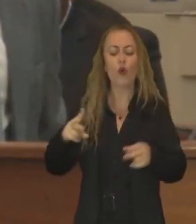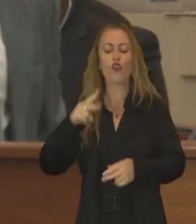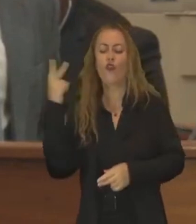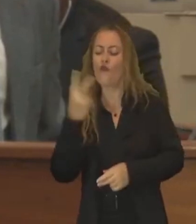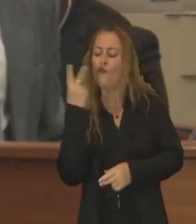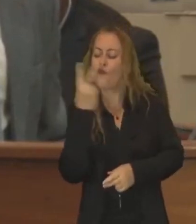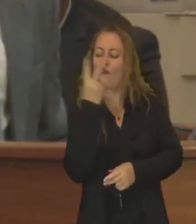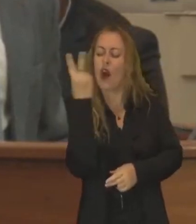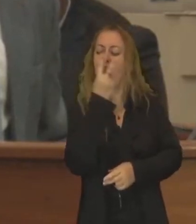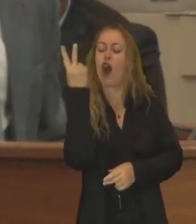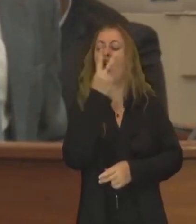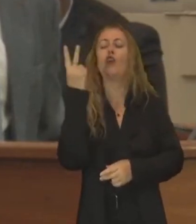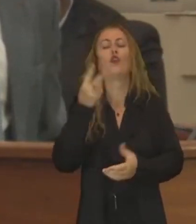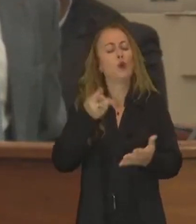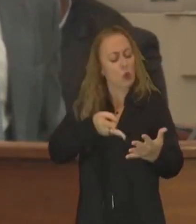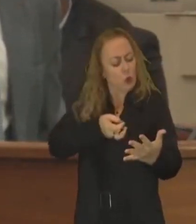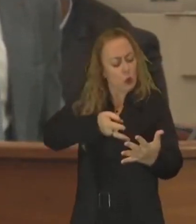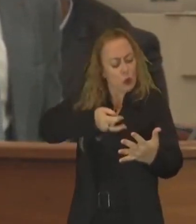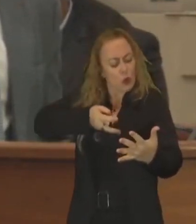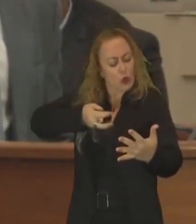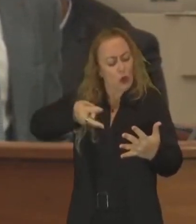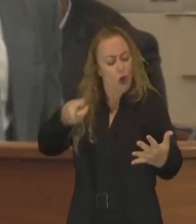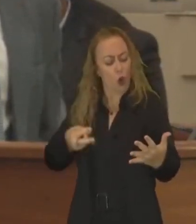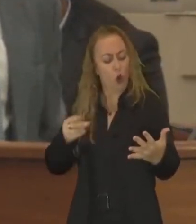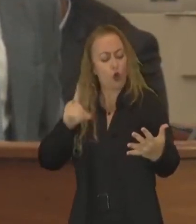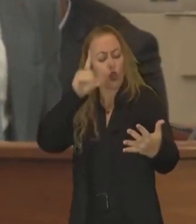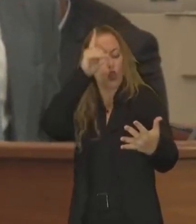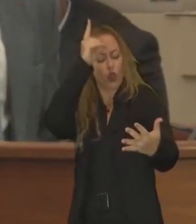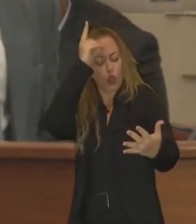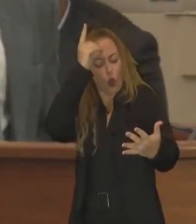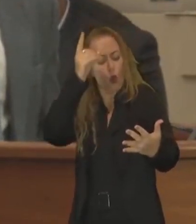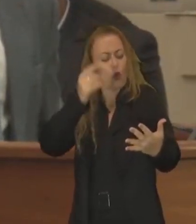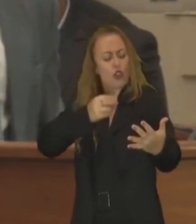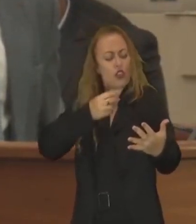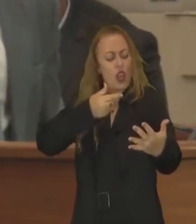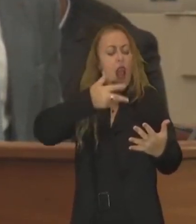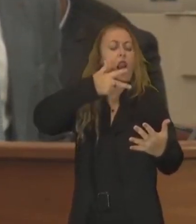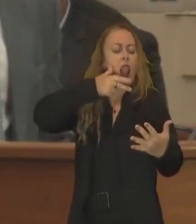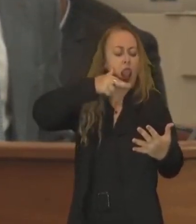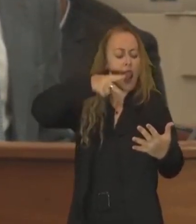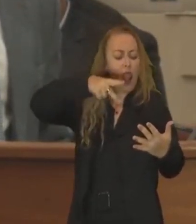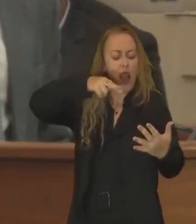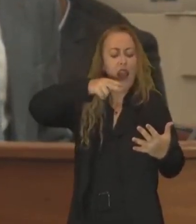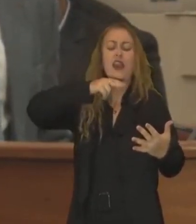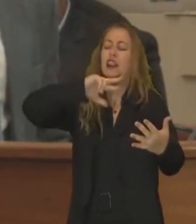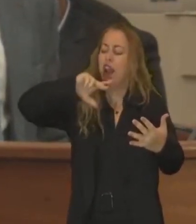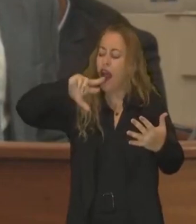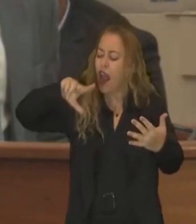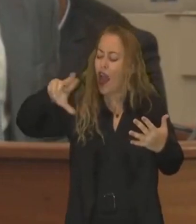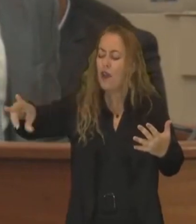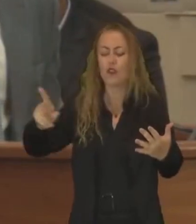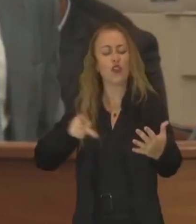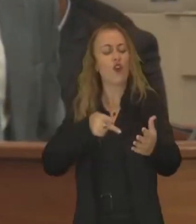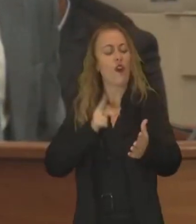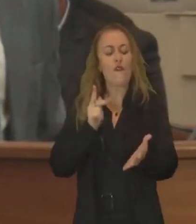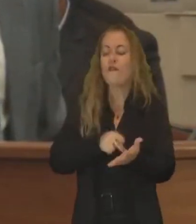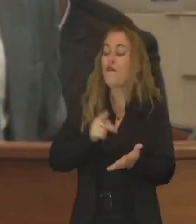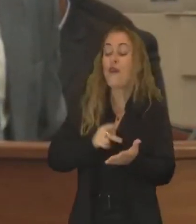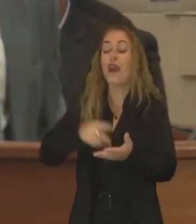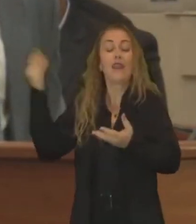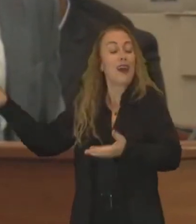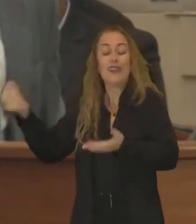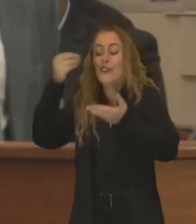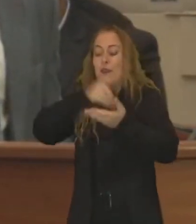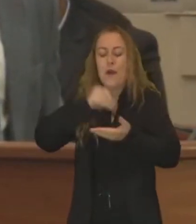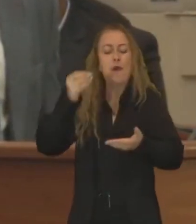sendo extraídas por aqueles que possuem o dom de línguas, ó Deus, para poder nos trazer verdades eternas,